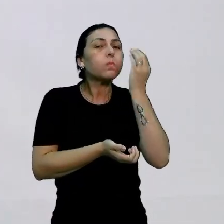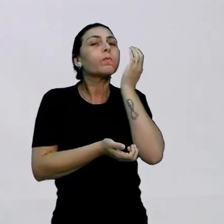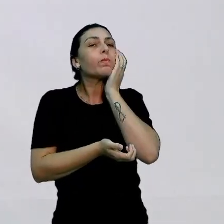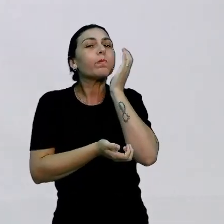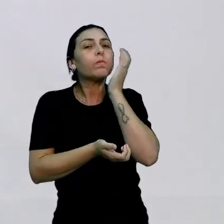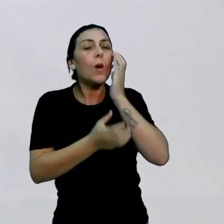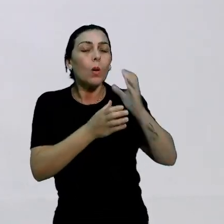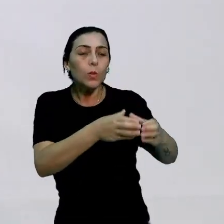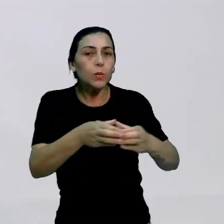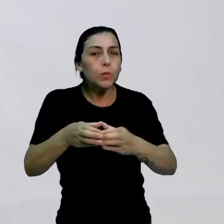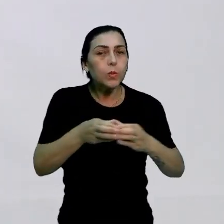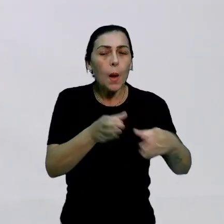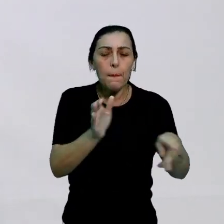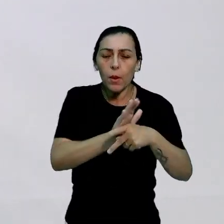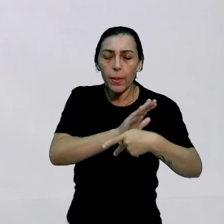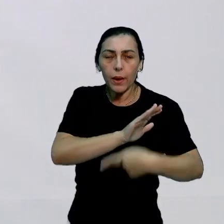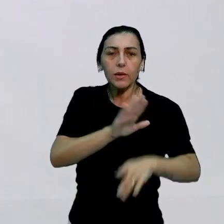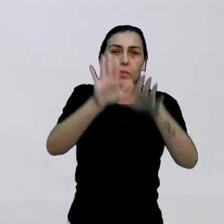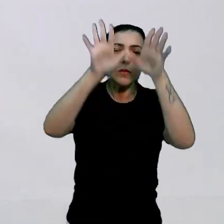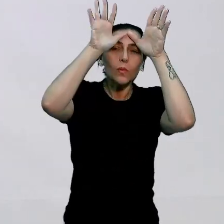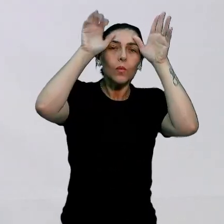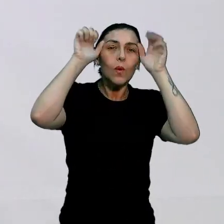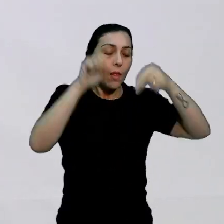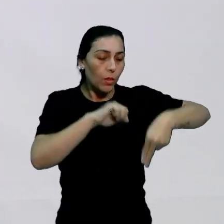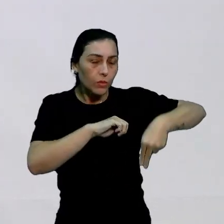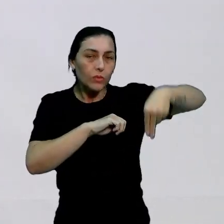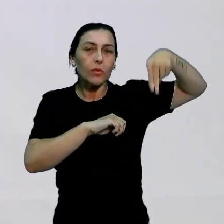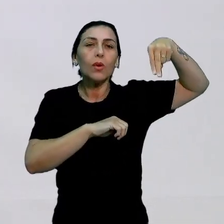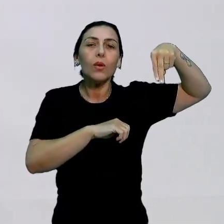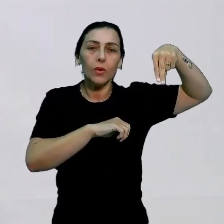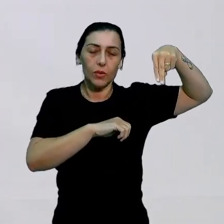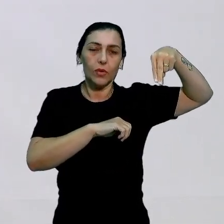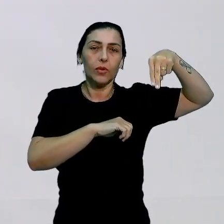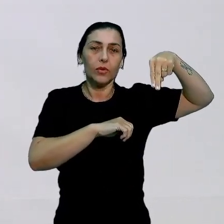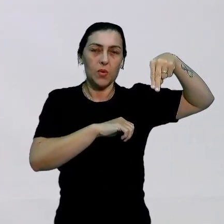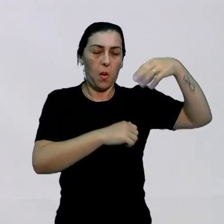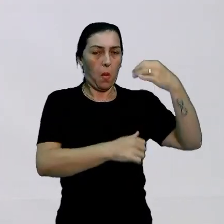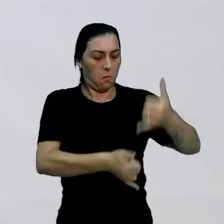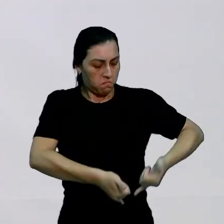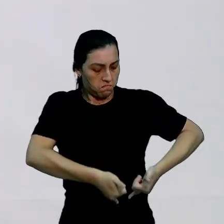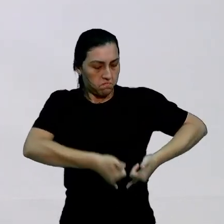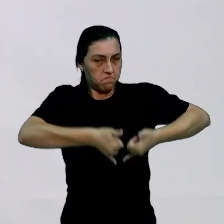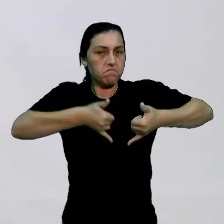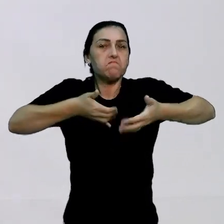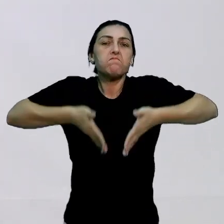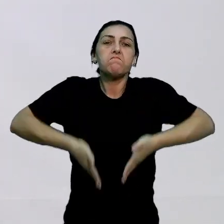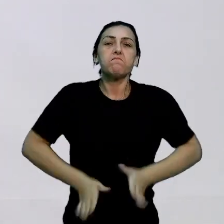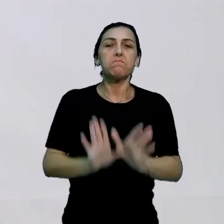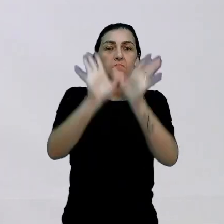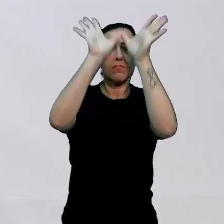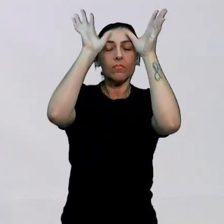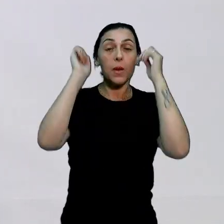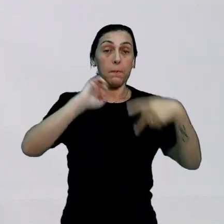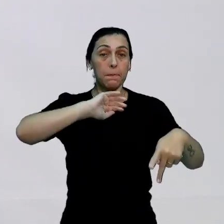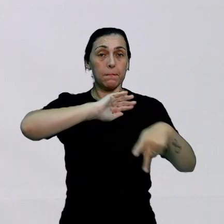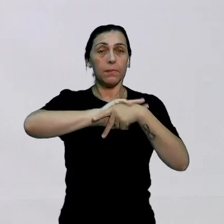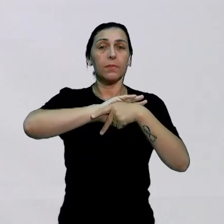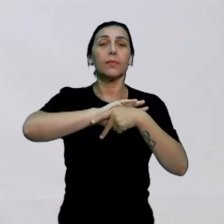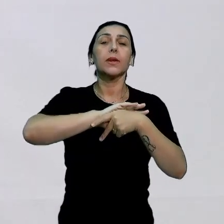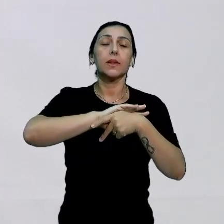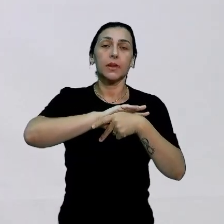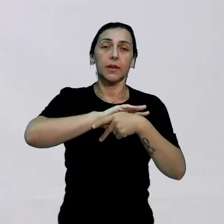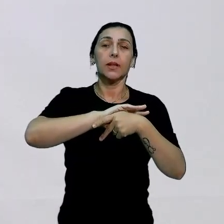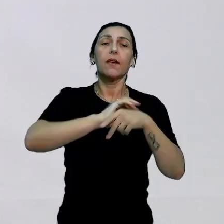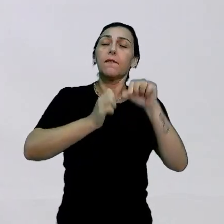tacacá. Eu sou daqui mesmo, eu sou do Acre, sou do Norte, sou acreano com orgulho. Então, essa ideia de pertencimento, né?